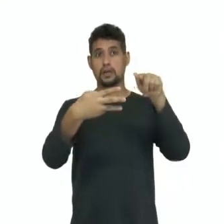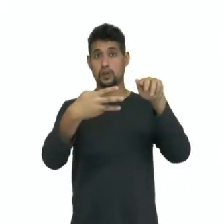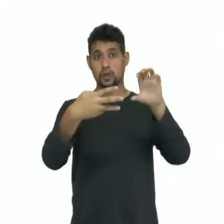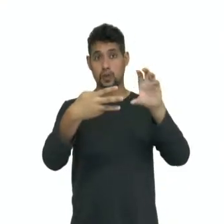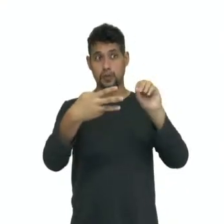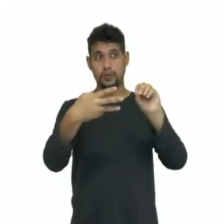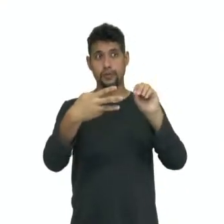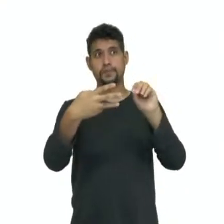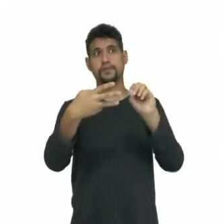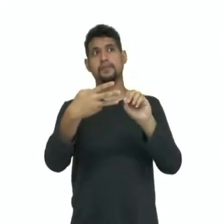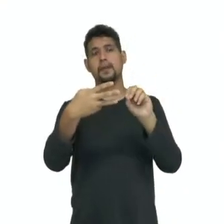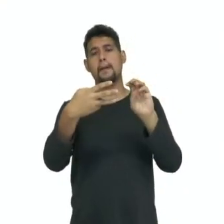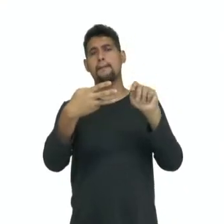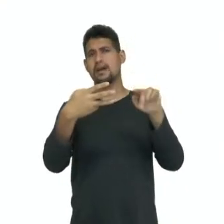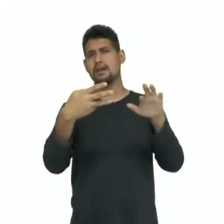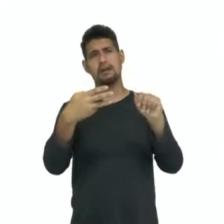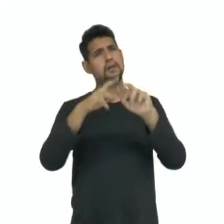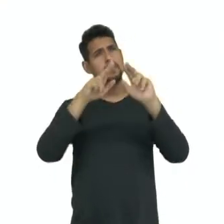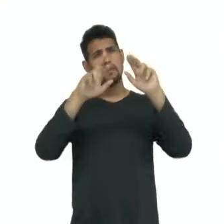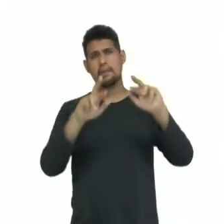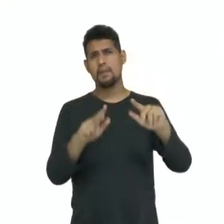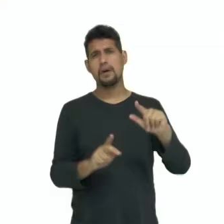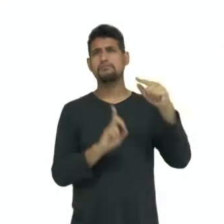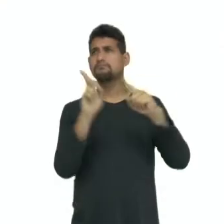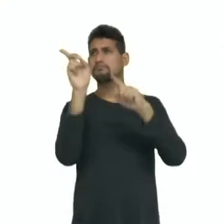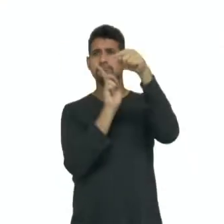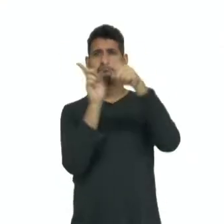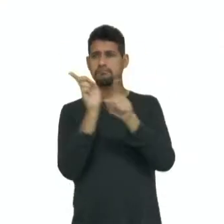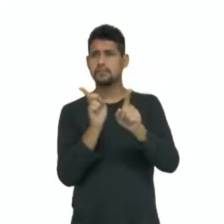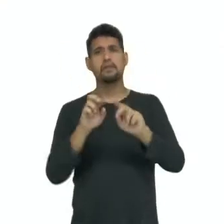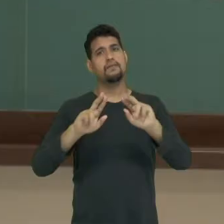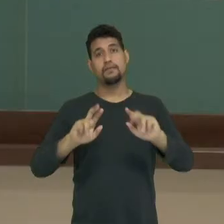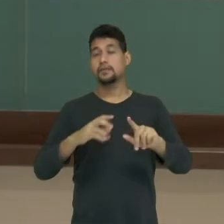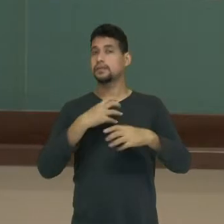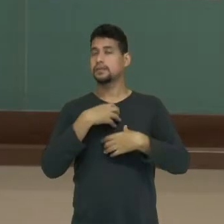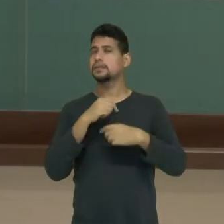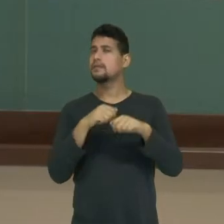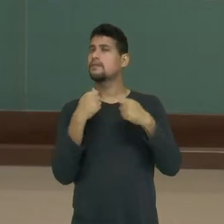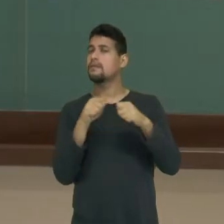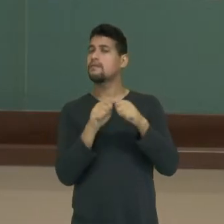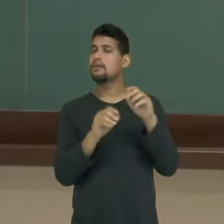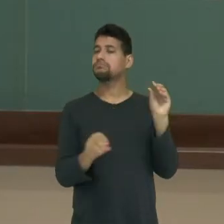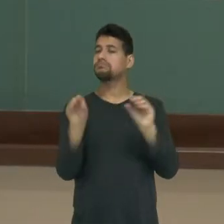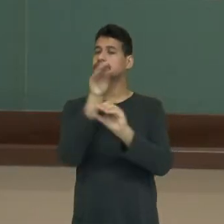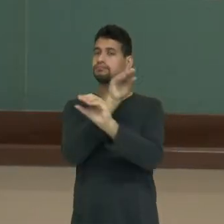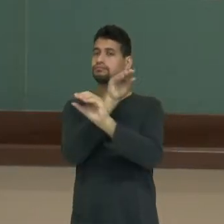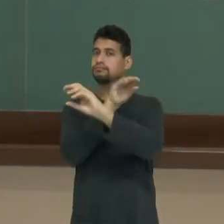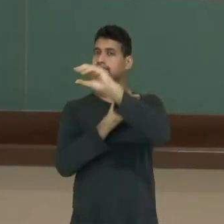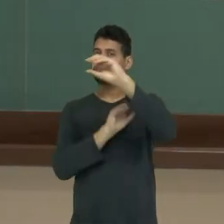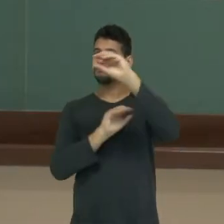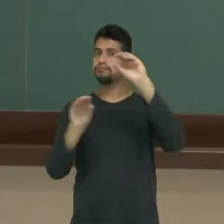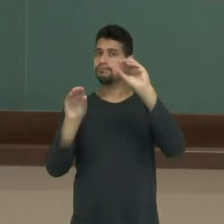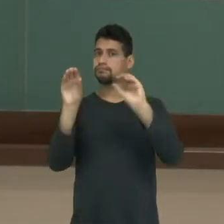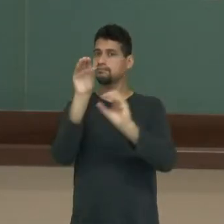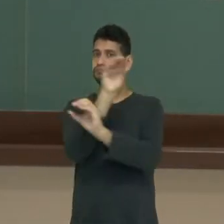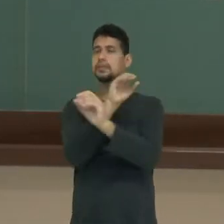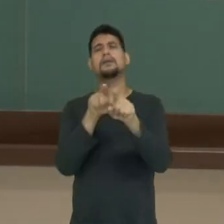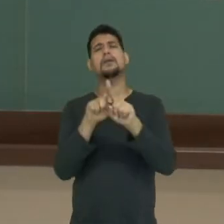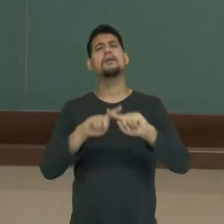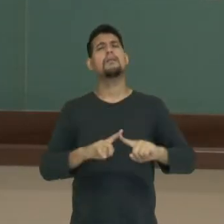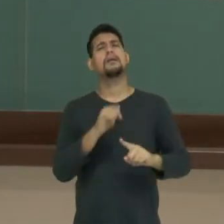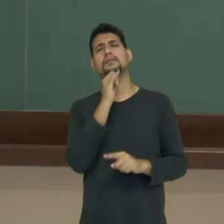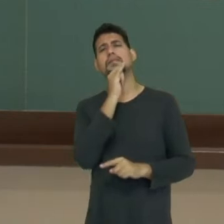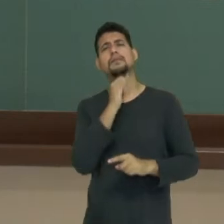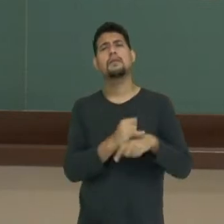o Anderson e a Mariana, o Anderson e o Antônio Carlos. Então, eu vou fazer, o revezamento dos candidatos. Aí, como é que eu